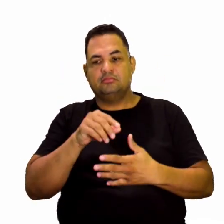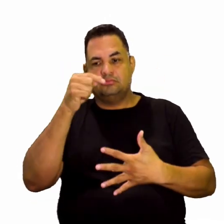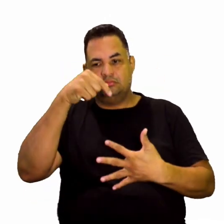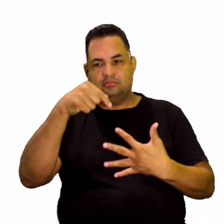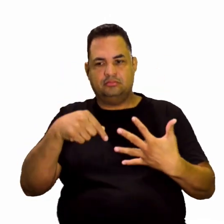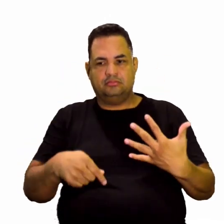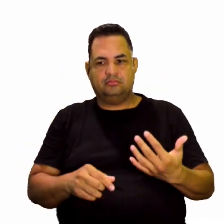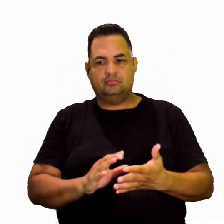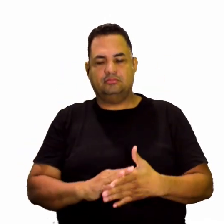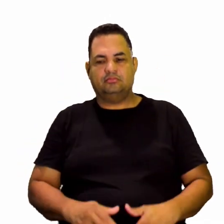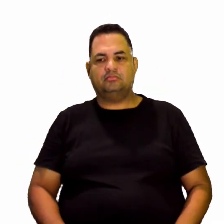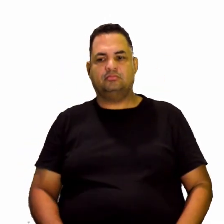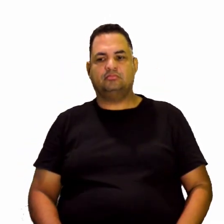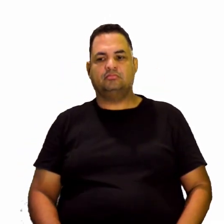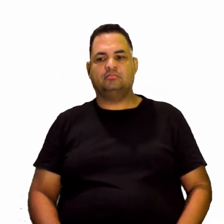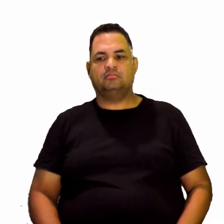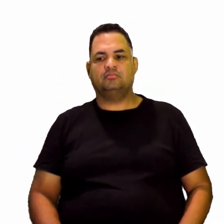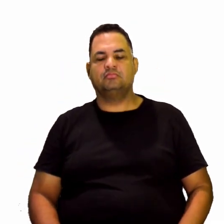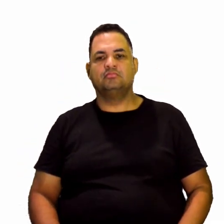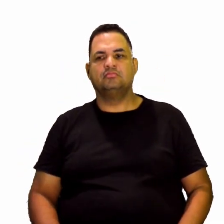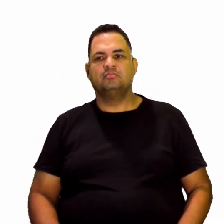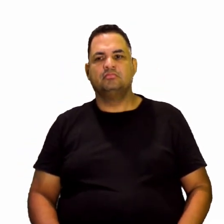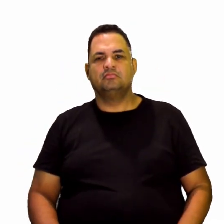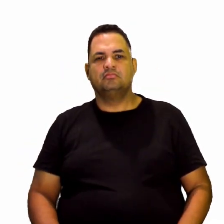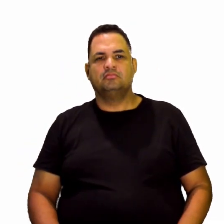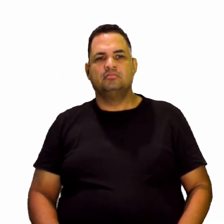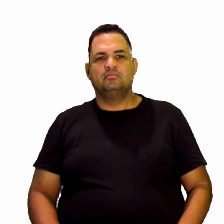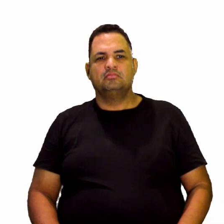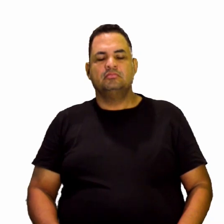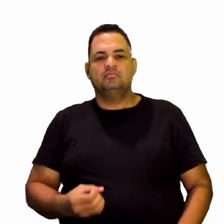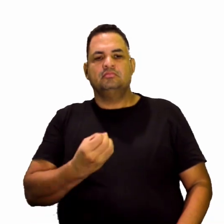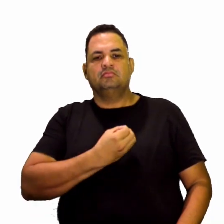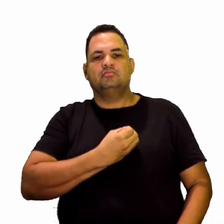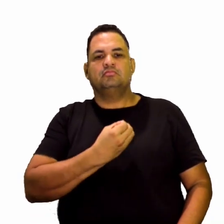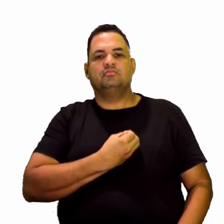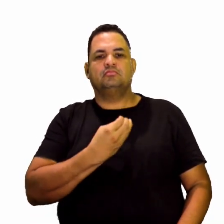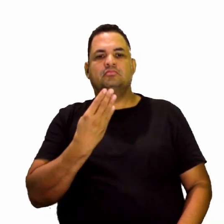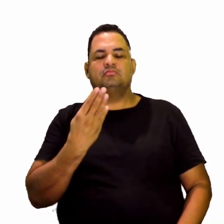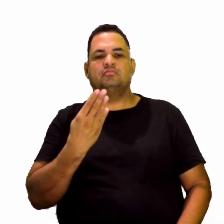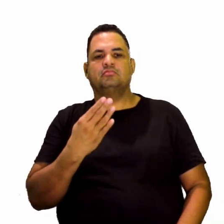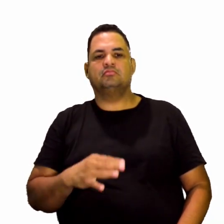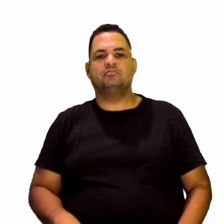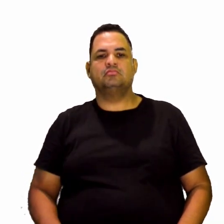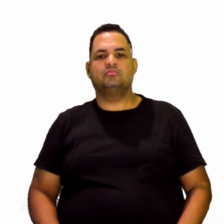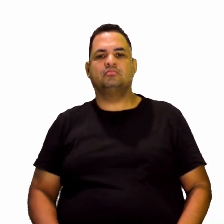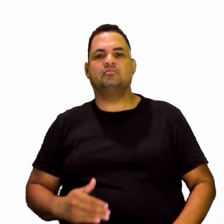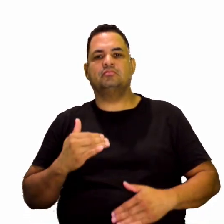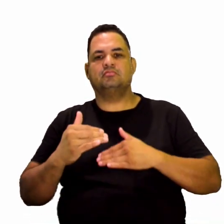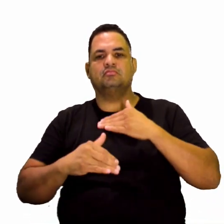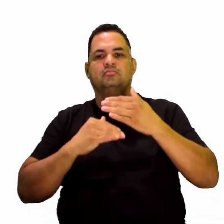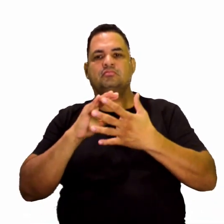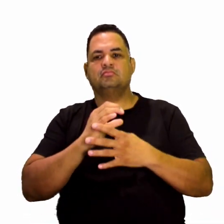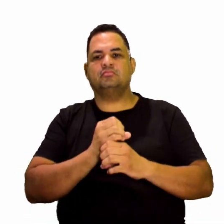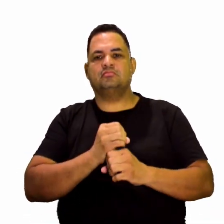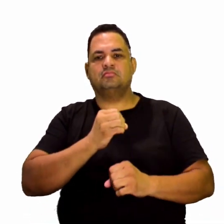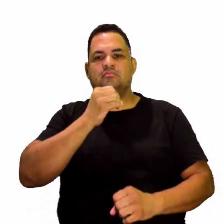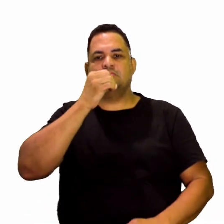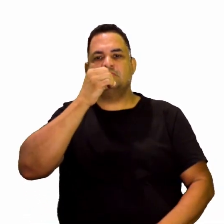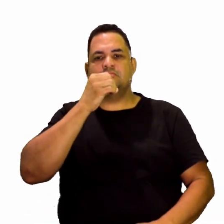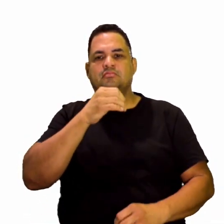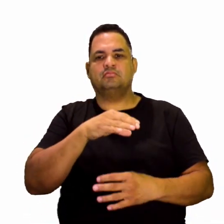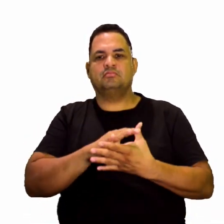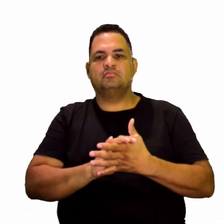Né? E a transgenia não, entre indivíduos de espécies diferentes. Questão 4 É o seguinte, os avanços da